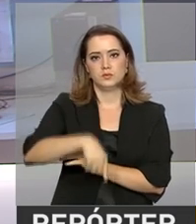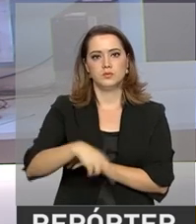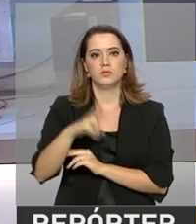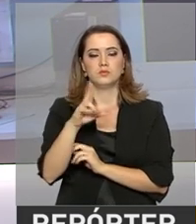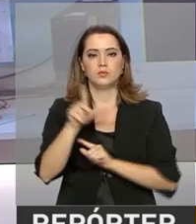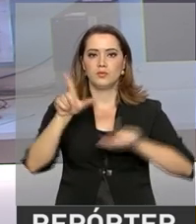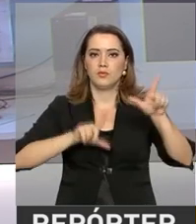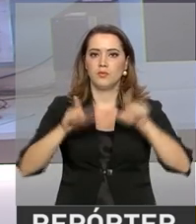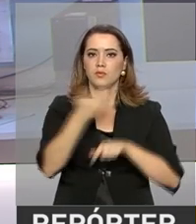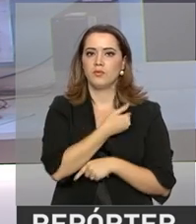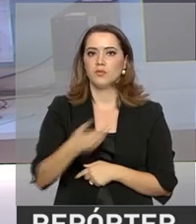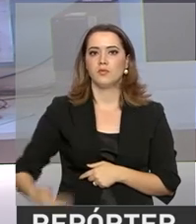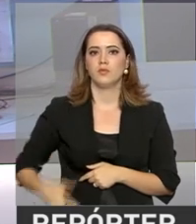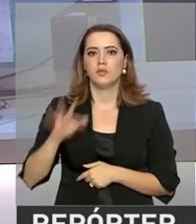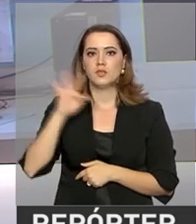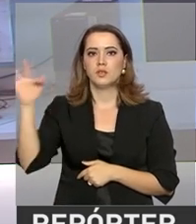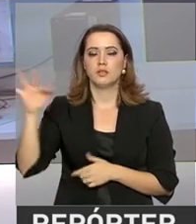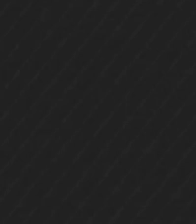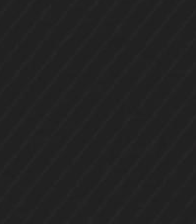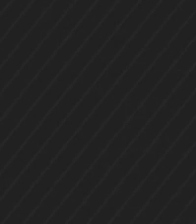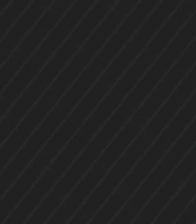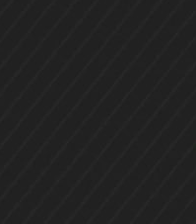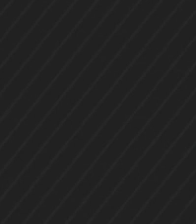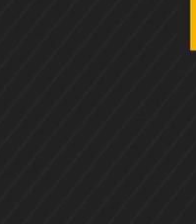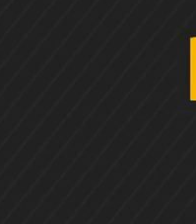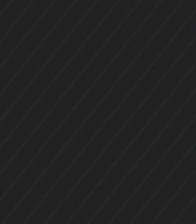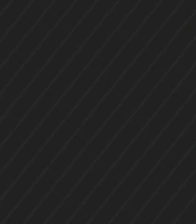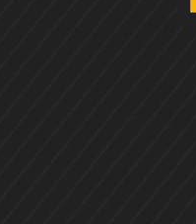aqui nbr a tv do governo federal